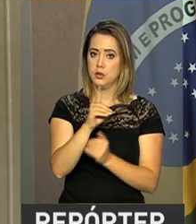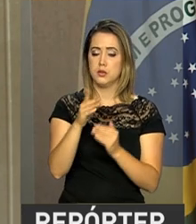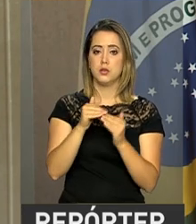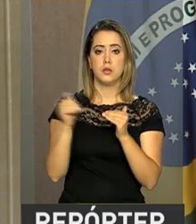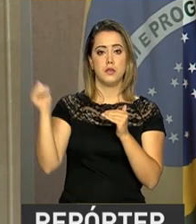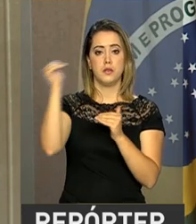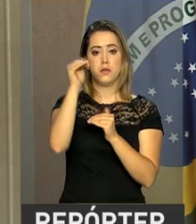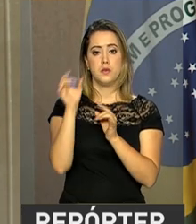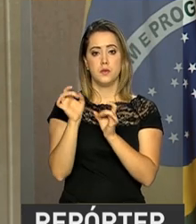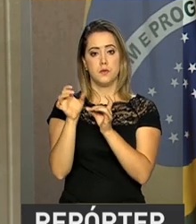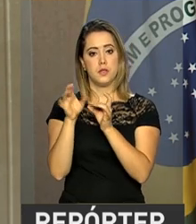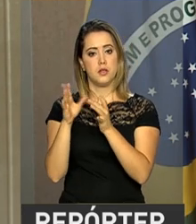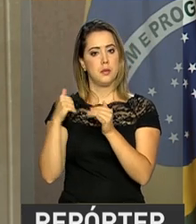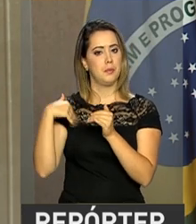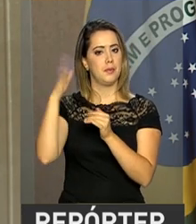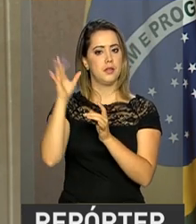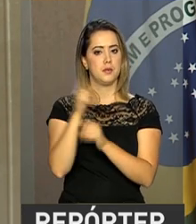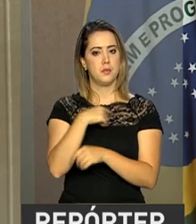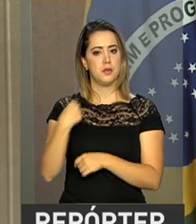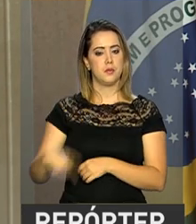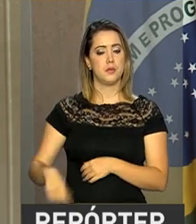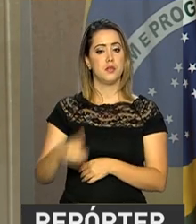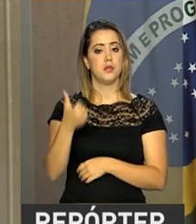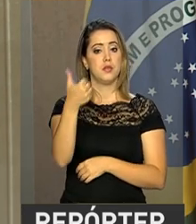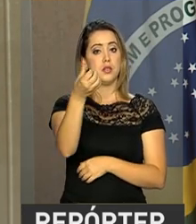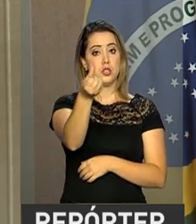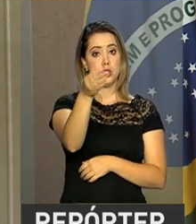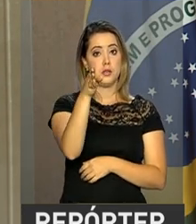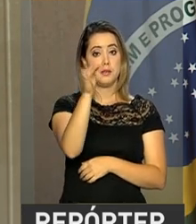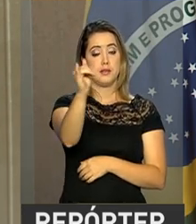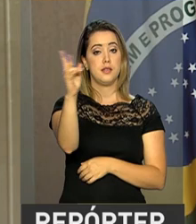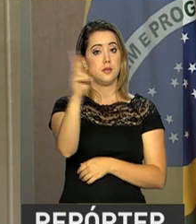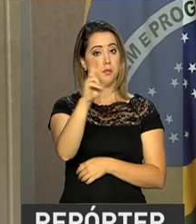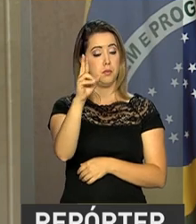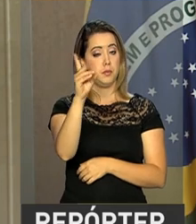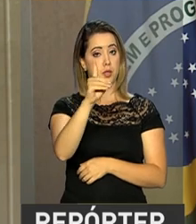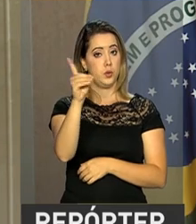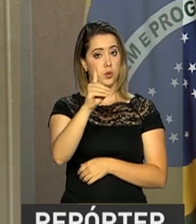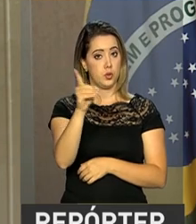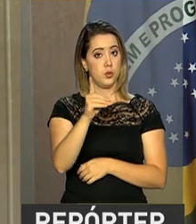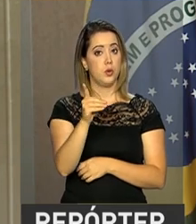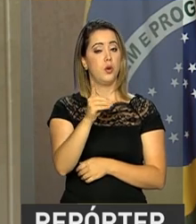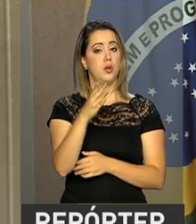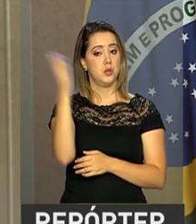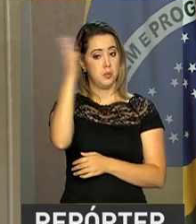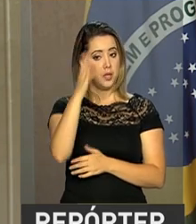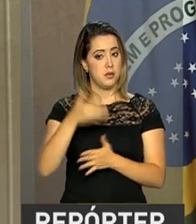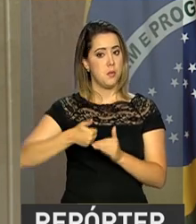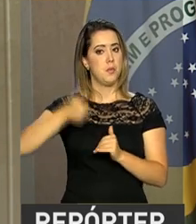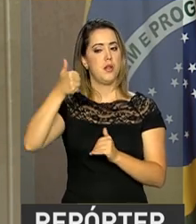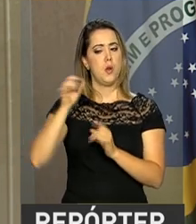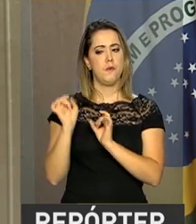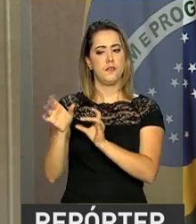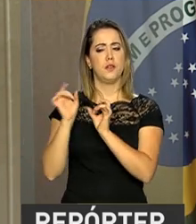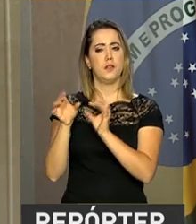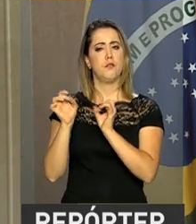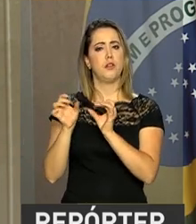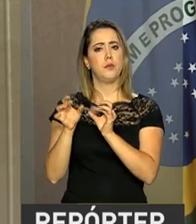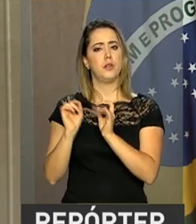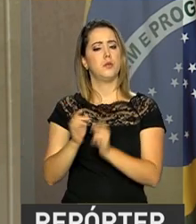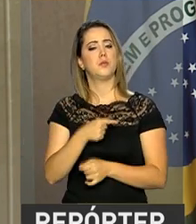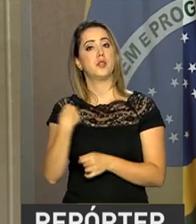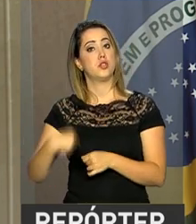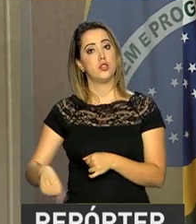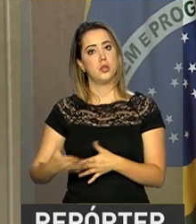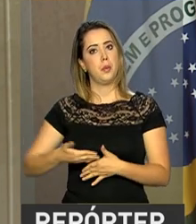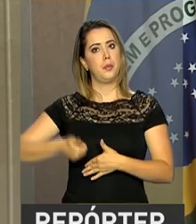superávit de 16 bilhões a favor do Brasil. Realmente é um